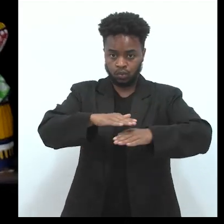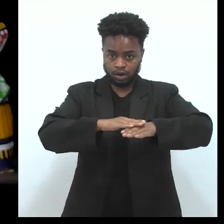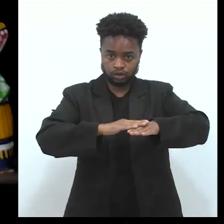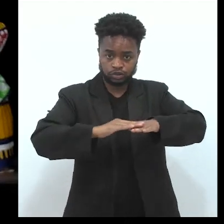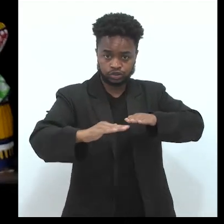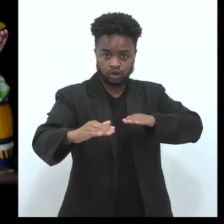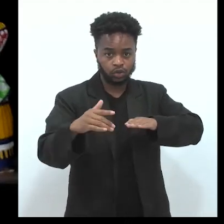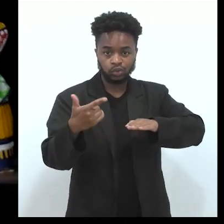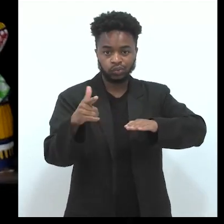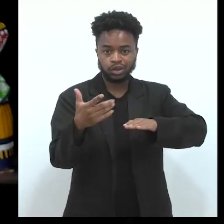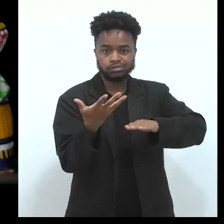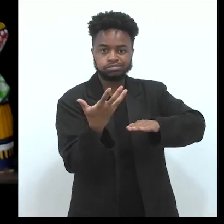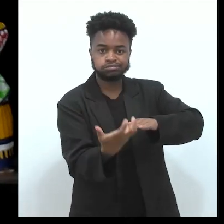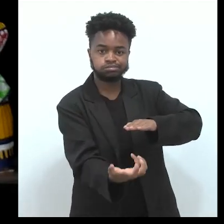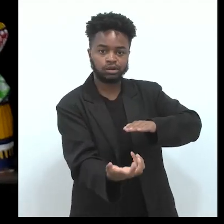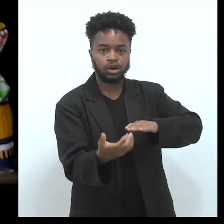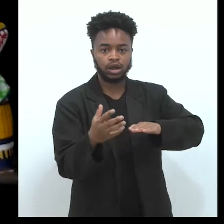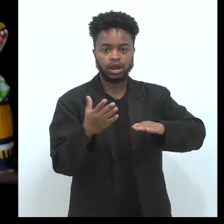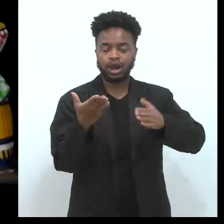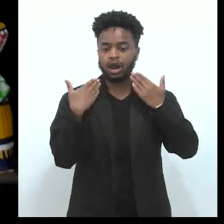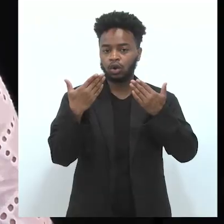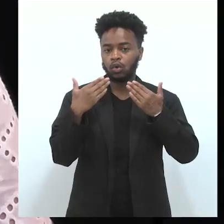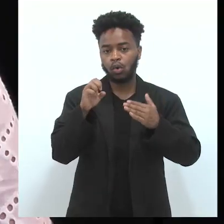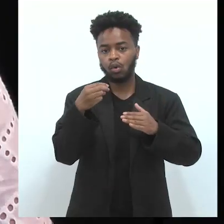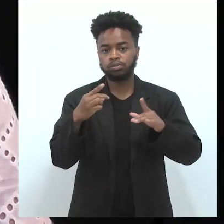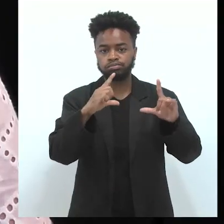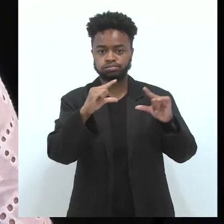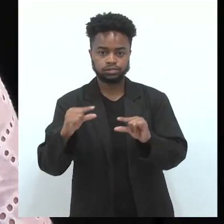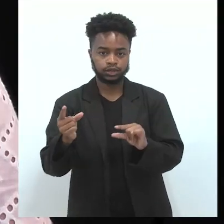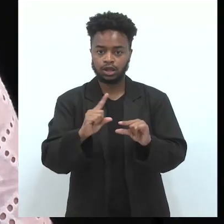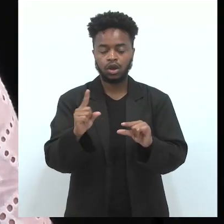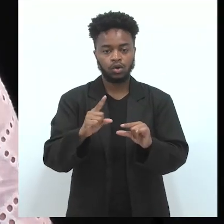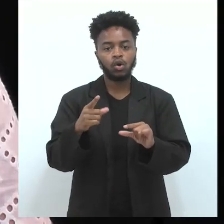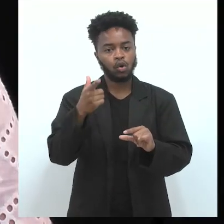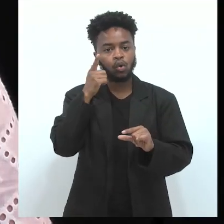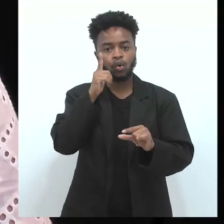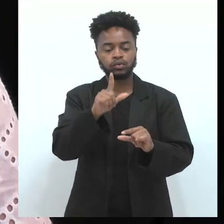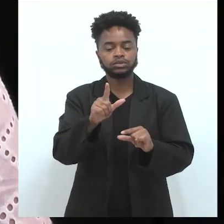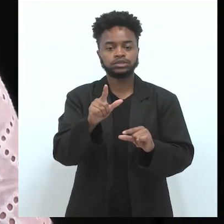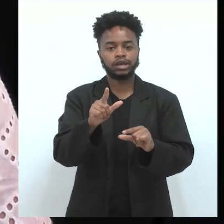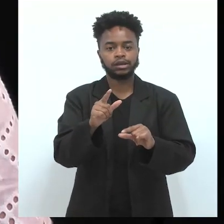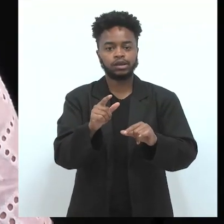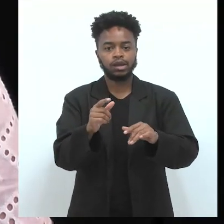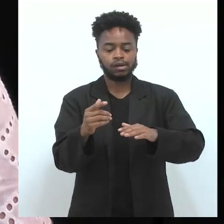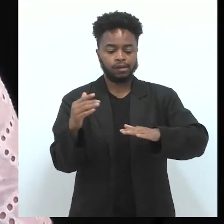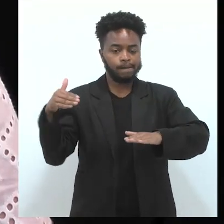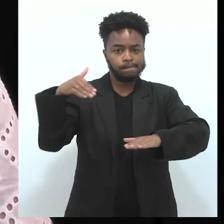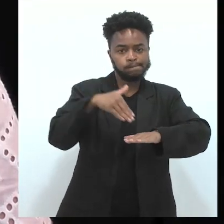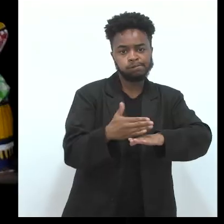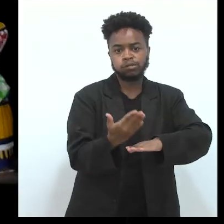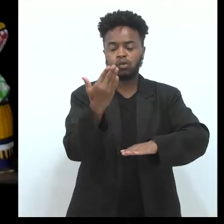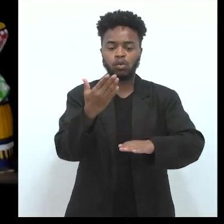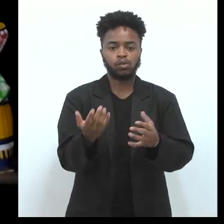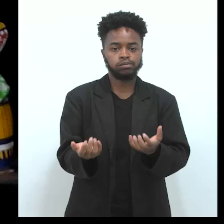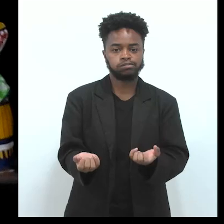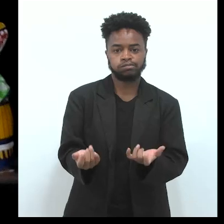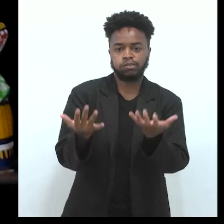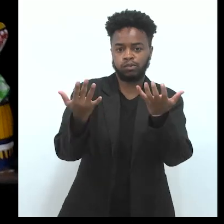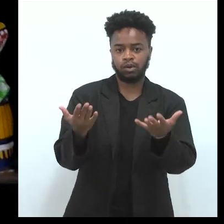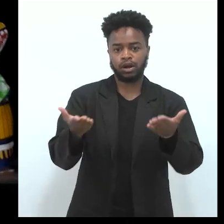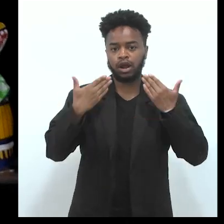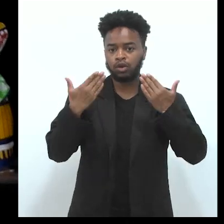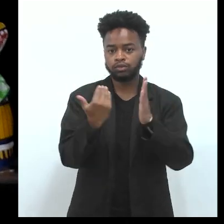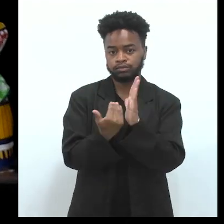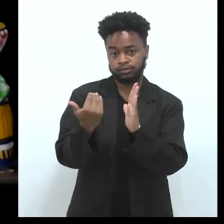de dissipar mais o calor ou amenizar o calor, ela contribui ainda mais para ter mais calor durante as ondas de